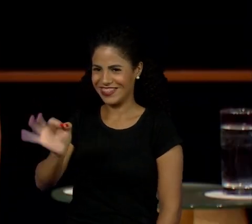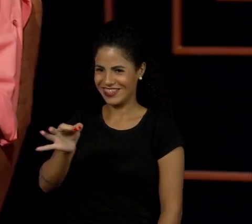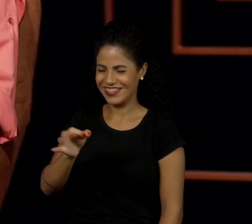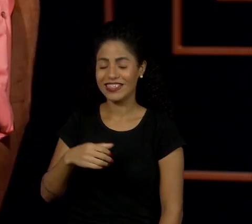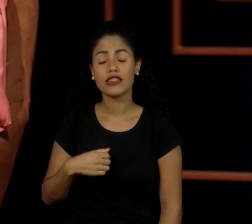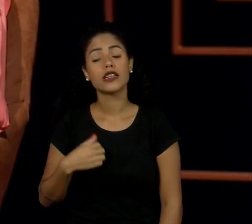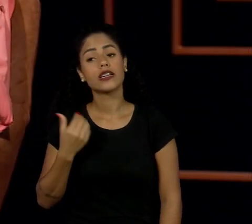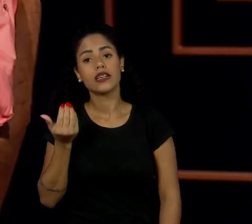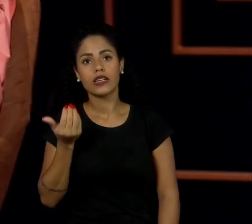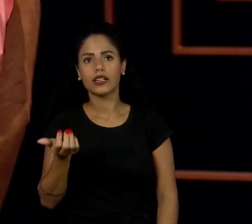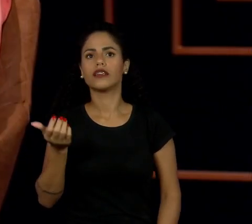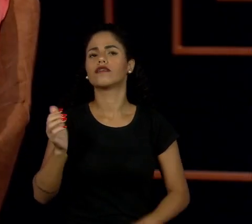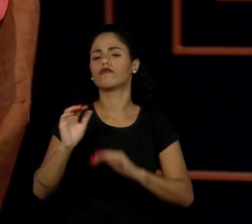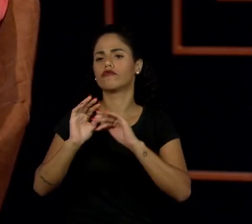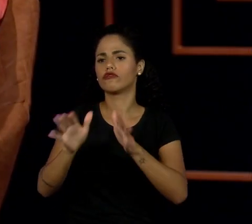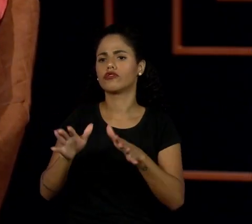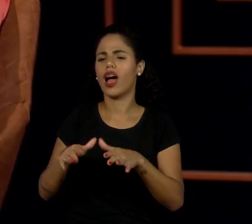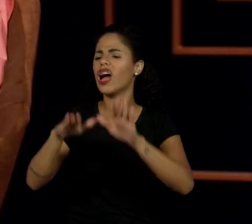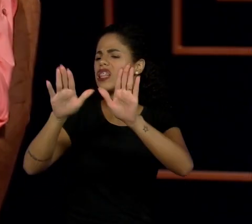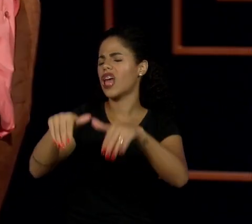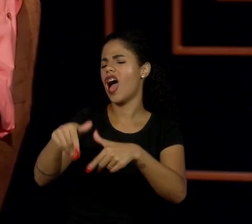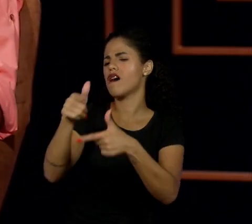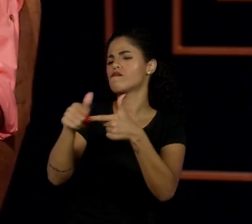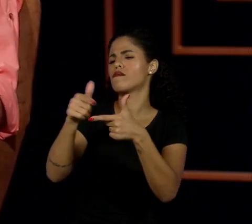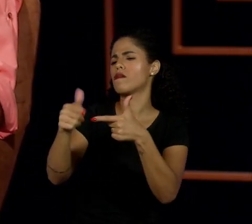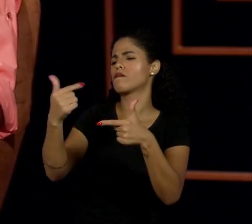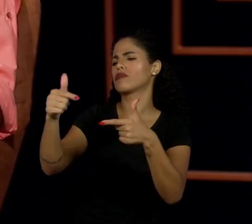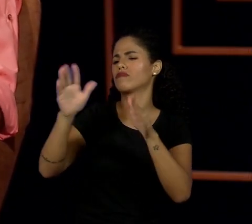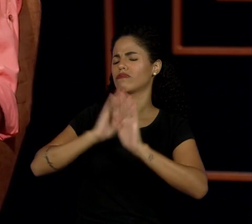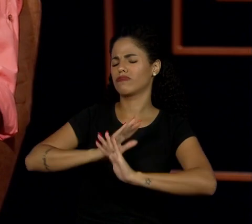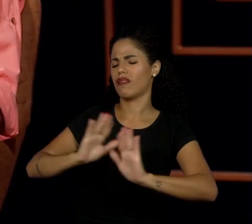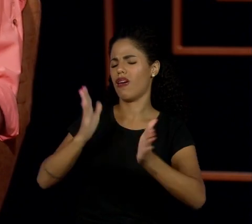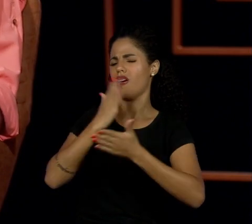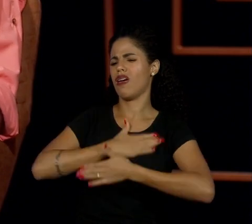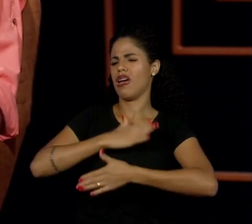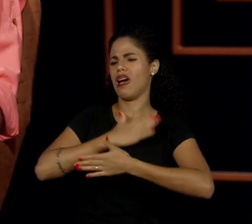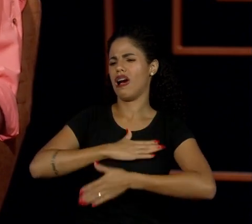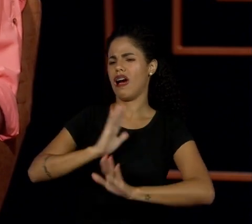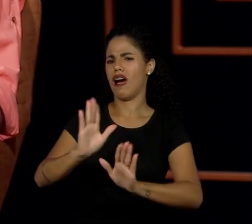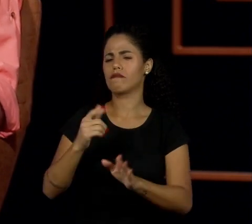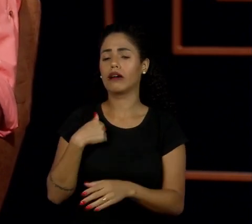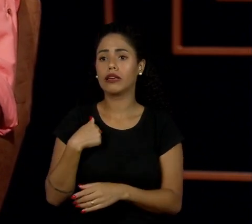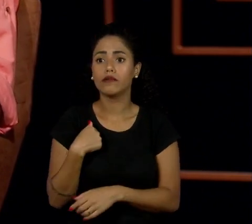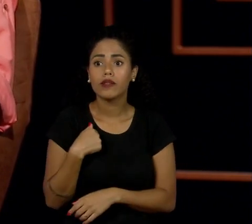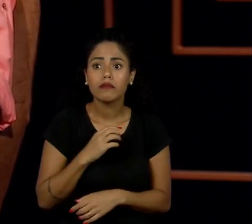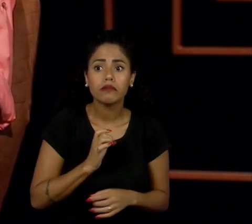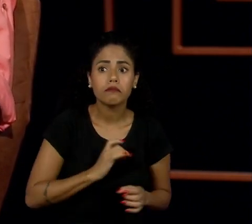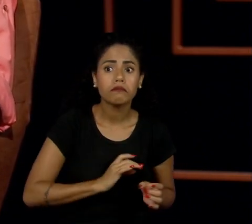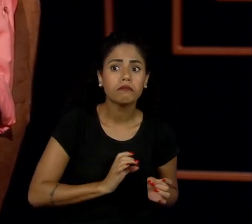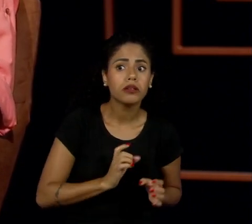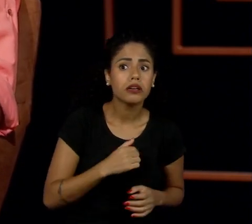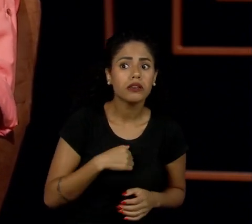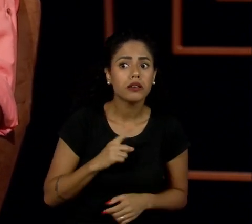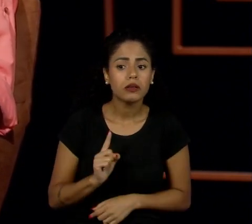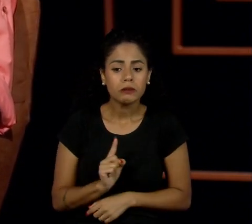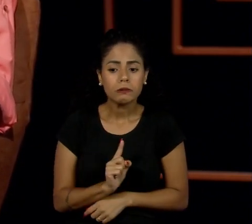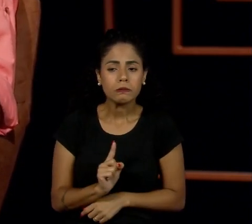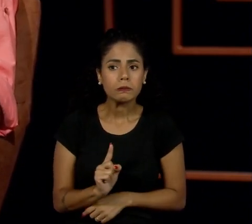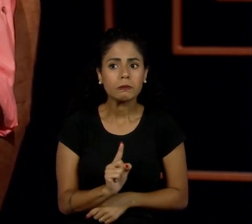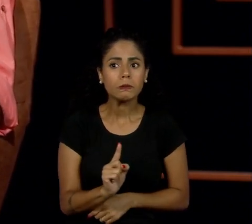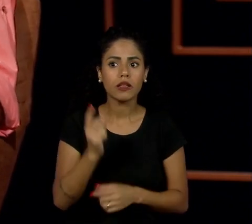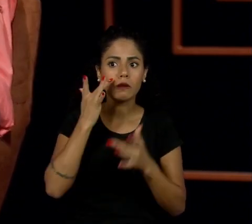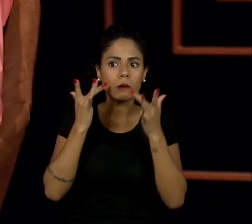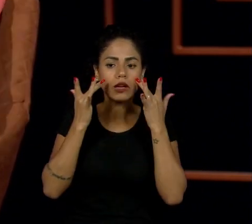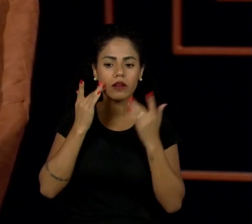E eu falei, o Richelli falou, não tem problema. Vem atrás de mim, eu falei, pô, eu ficava com medo, né? Eu ficava me escondido. Então, quando eu ia muito para frente, eu não ia.